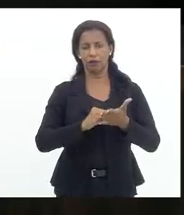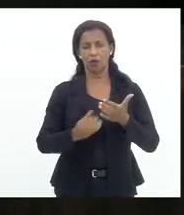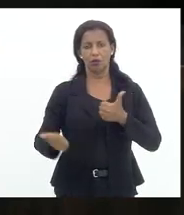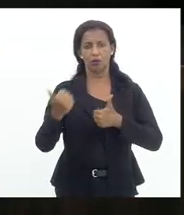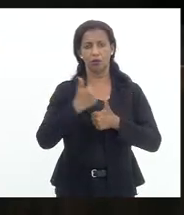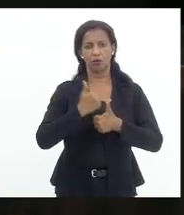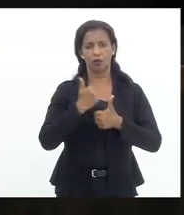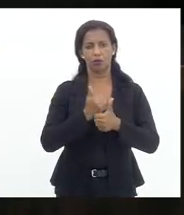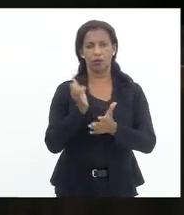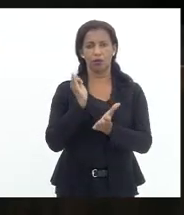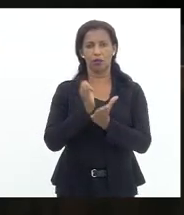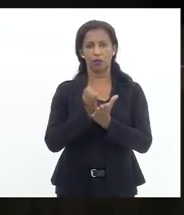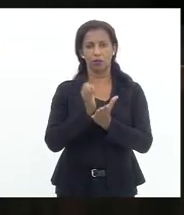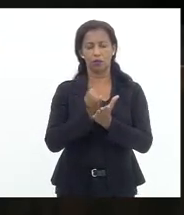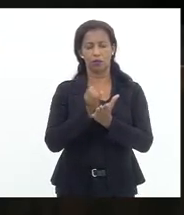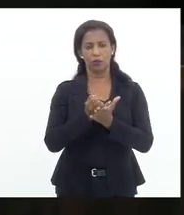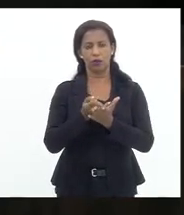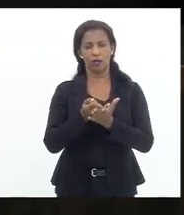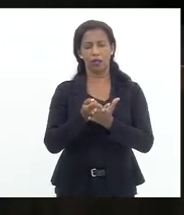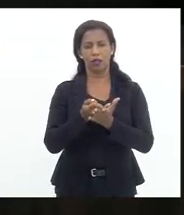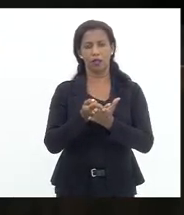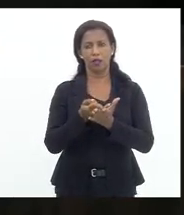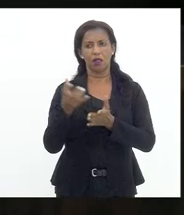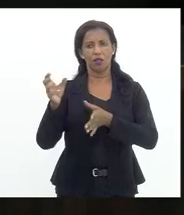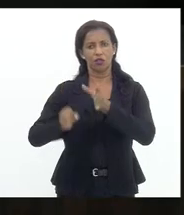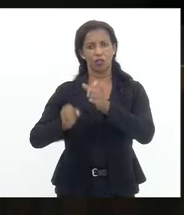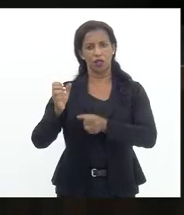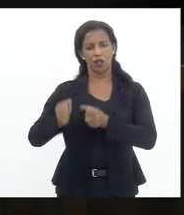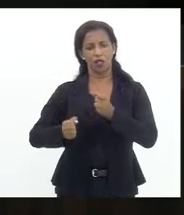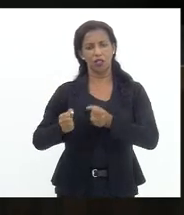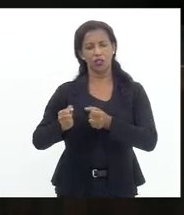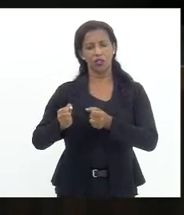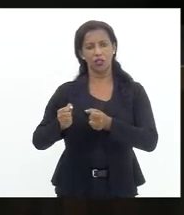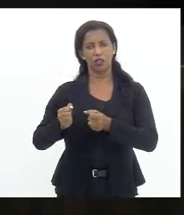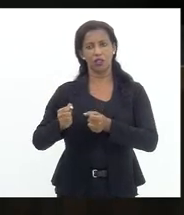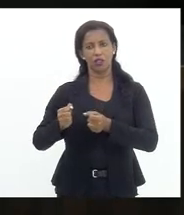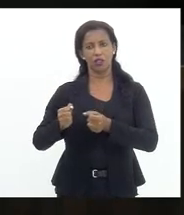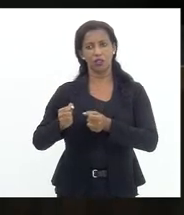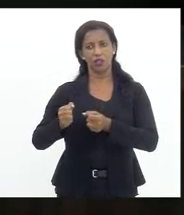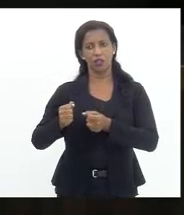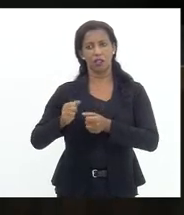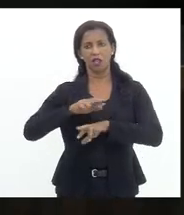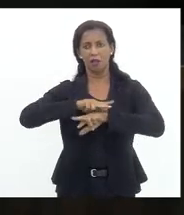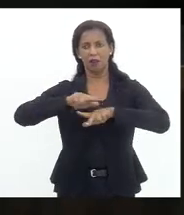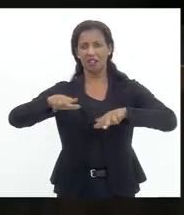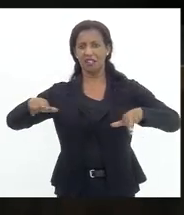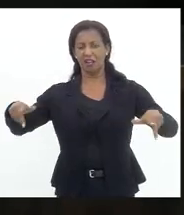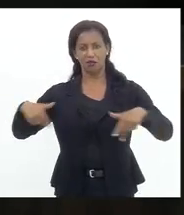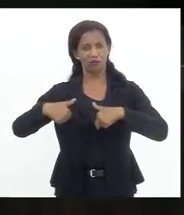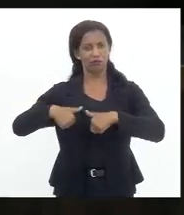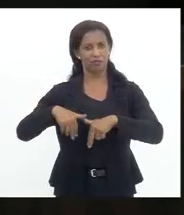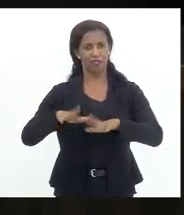substituição tributária nas operações de saída interna de leite, laticínios e correlatos, cachaças,